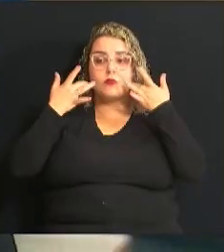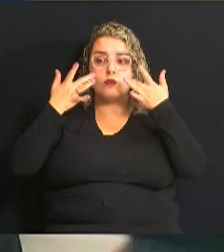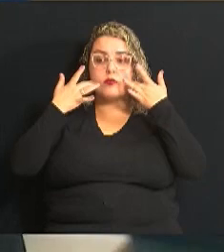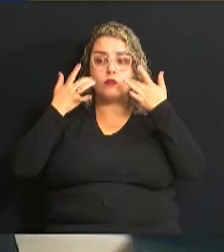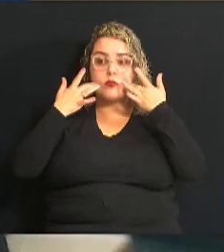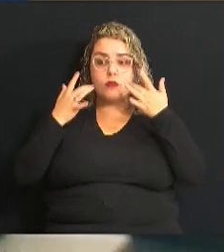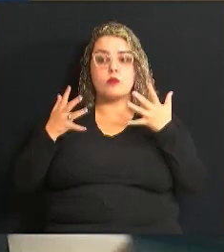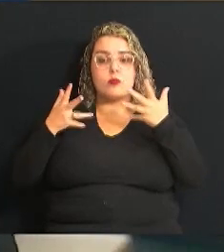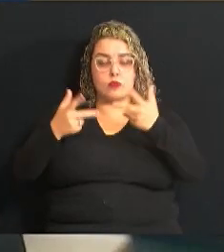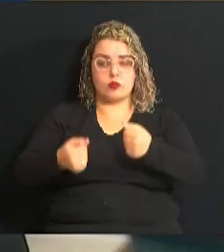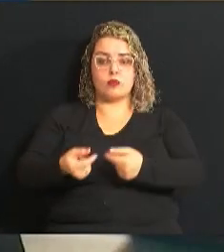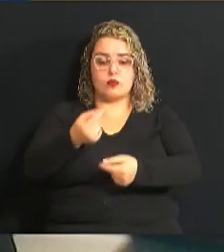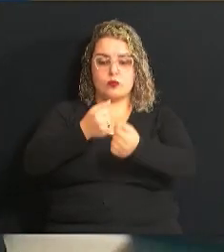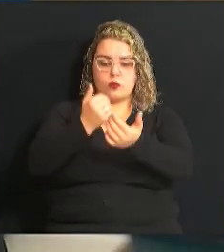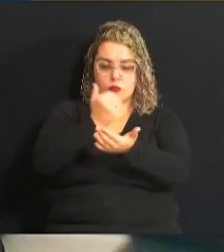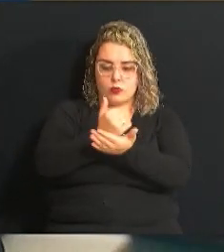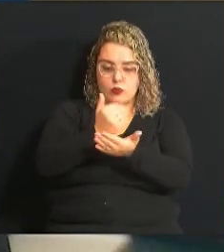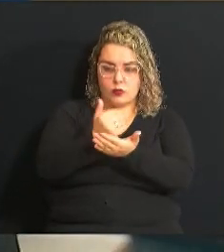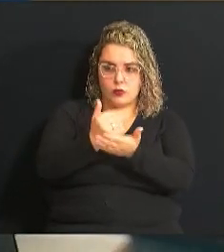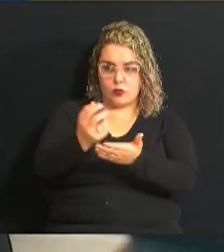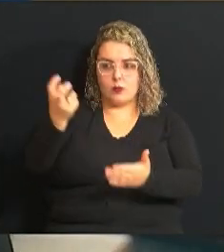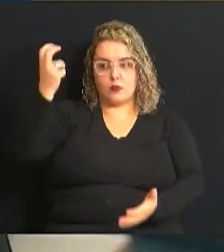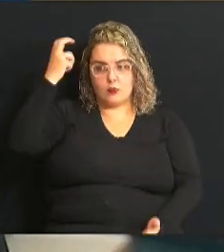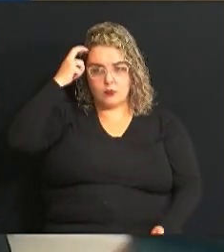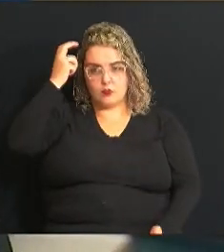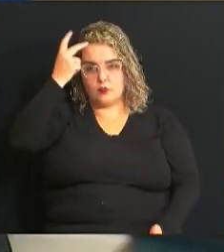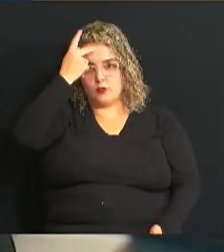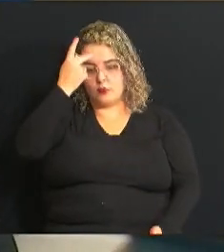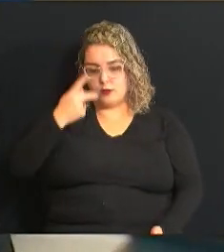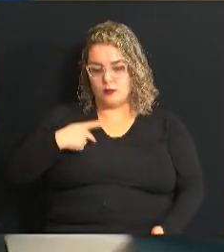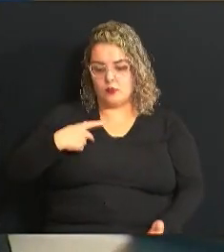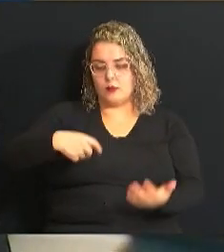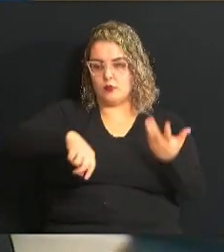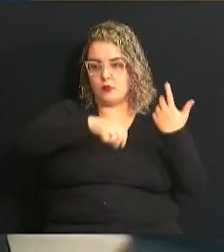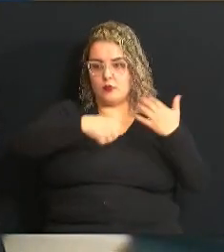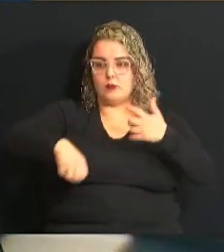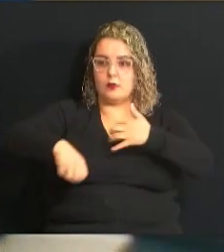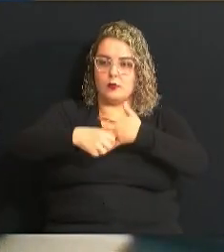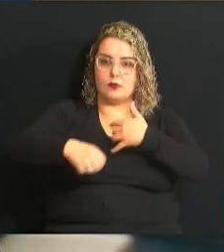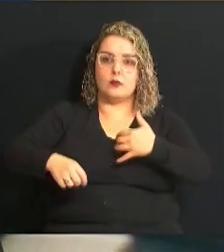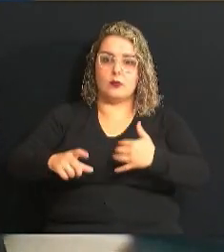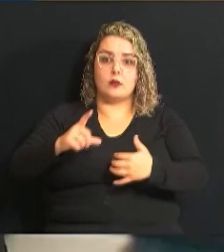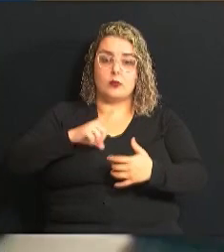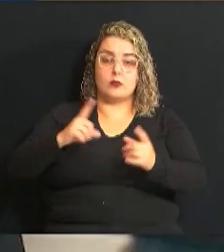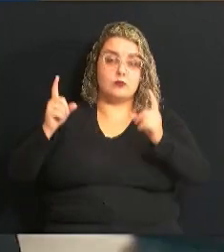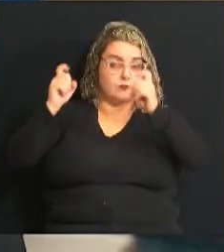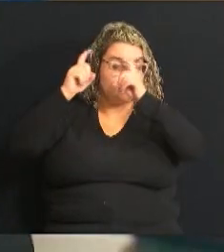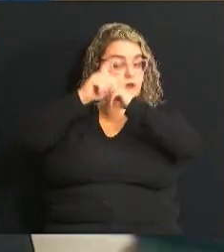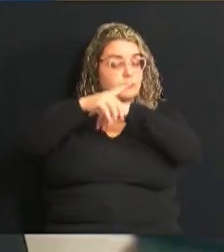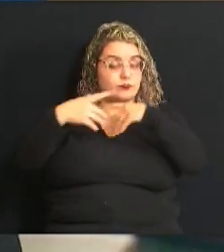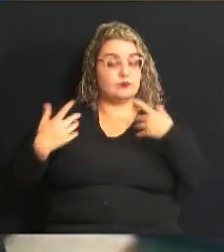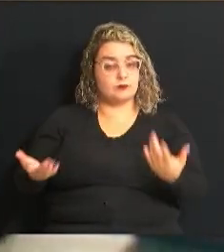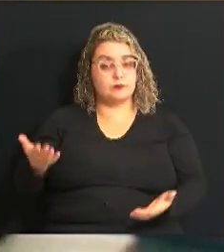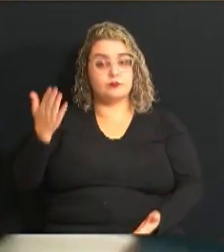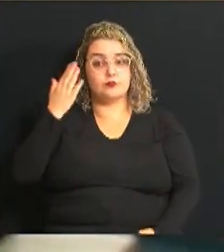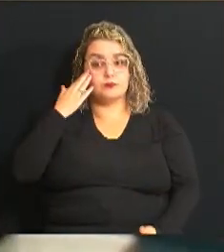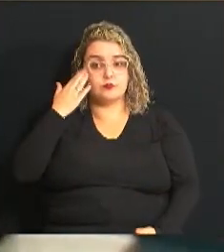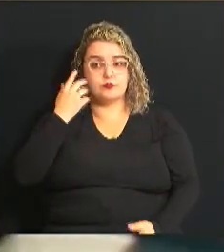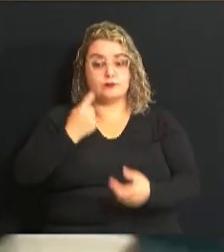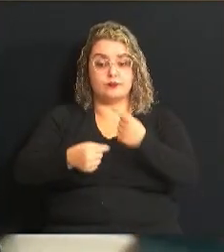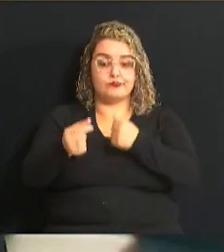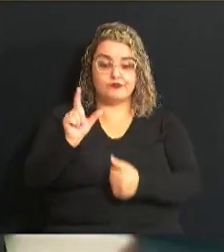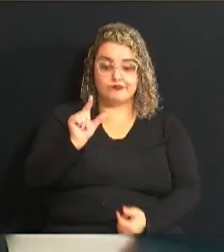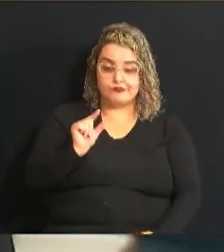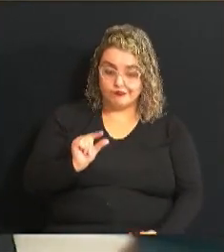todo o financiamento da cultura em si, a própria orquestra sinfônica, ela tem muitos desafios. E a gente sabe que o orçamento é curto, o cobertor